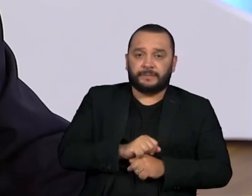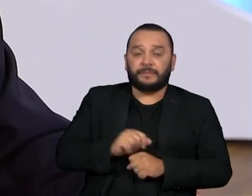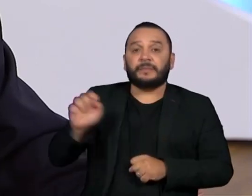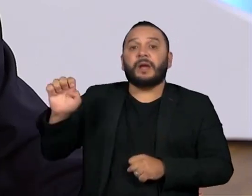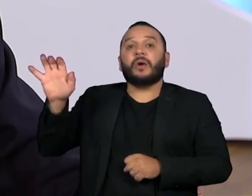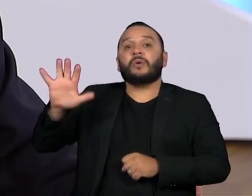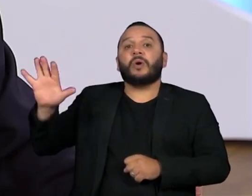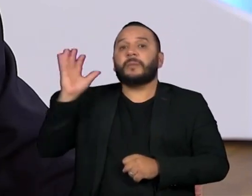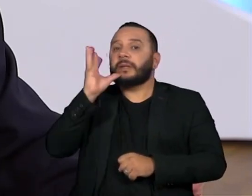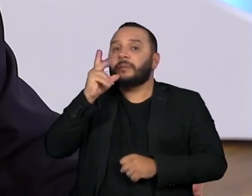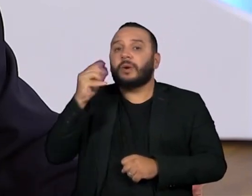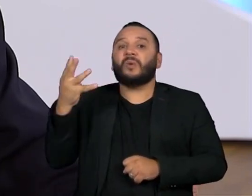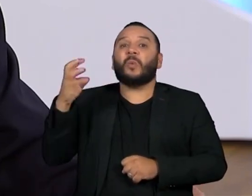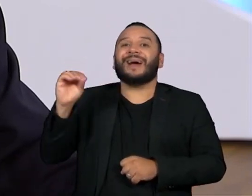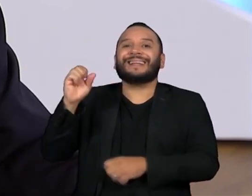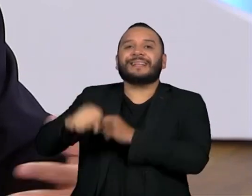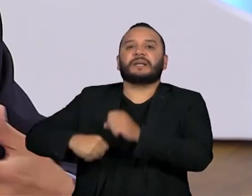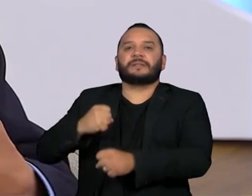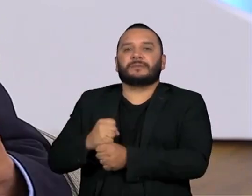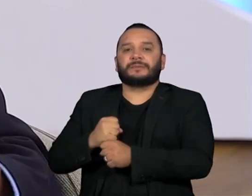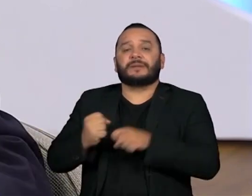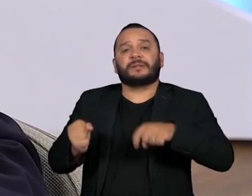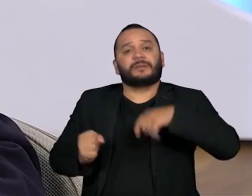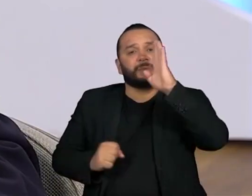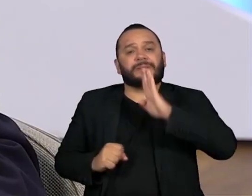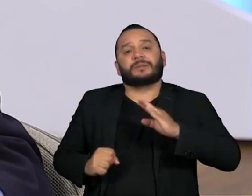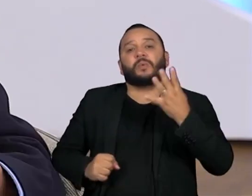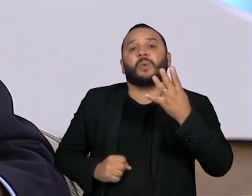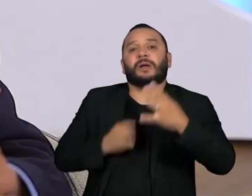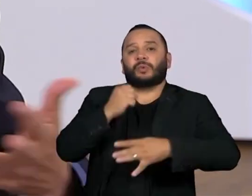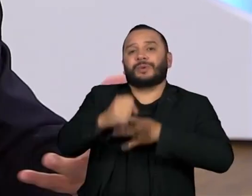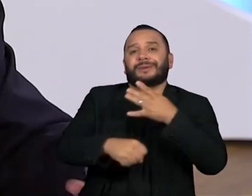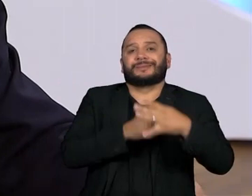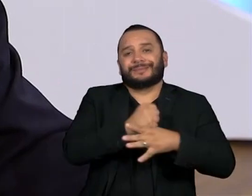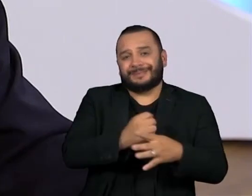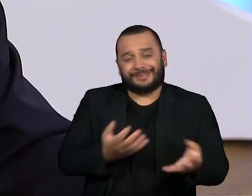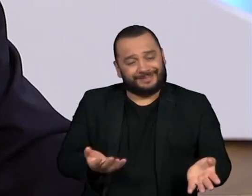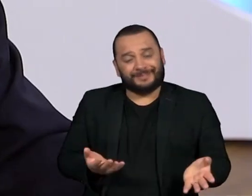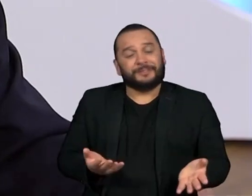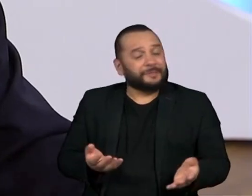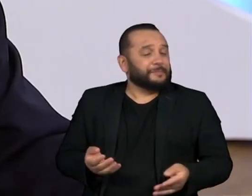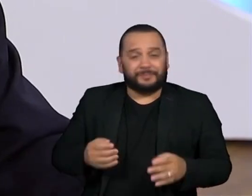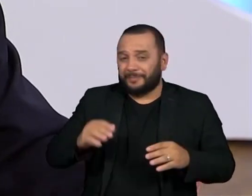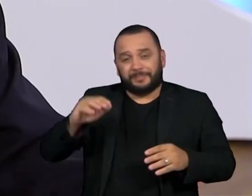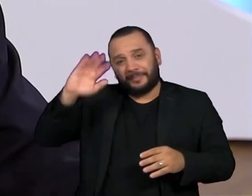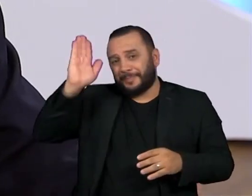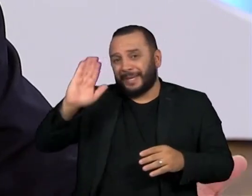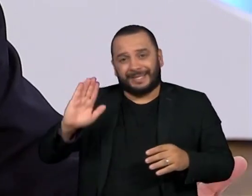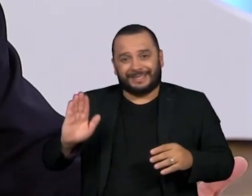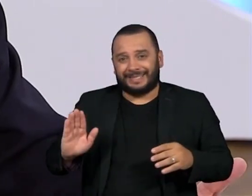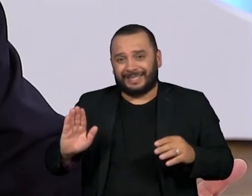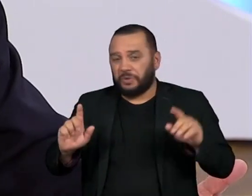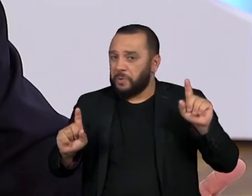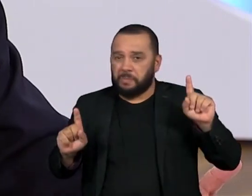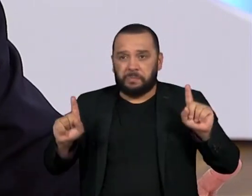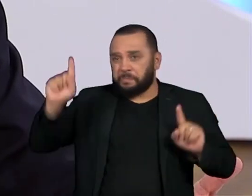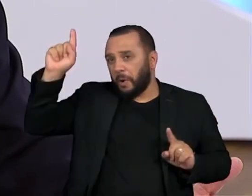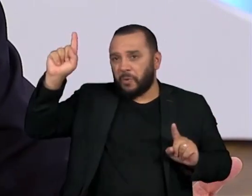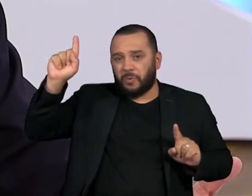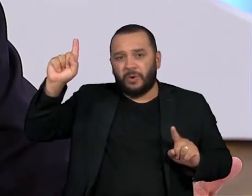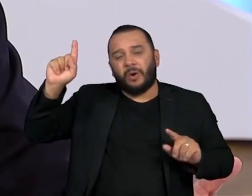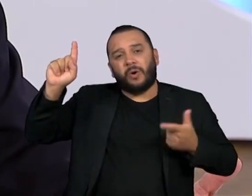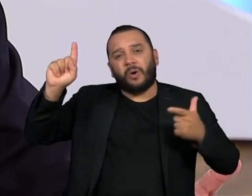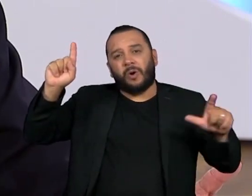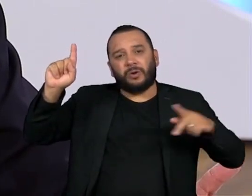tem uma vantagem para entrar nessa economia, que é o que já aconteceu. Segunda vantagem, pro álcool. Quer